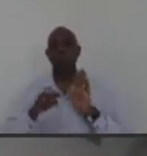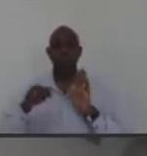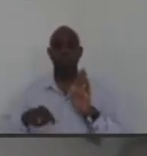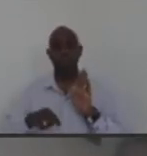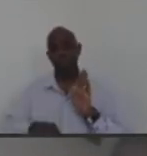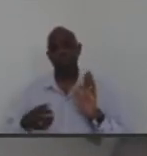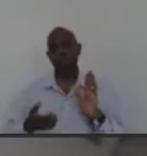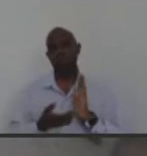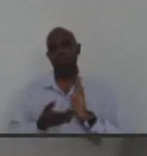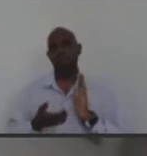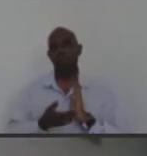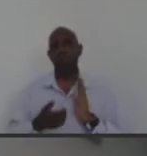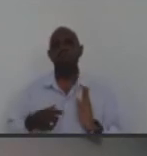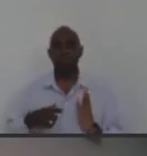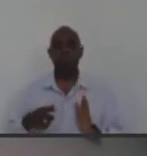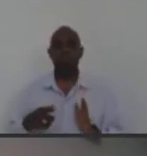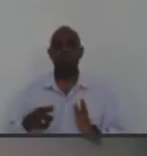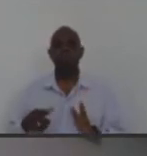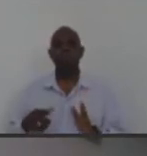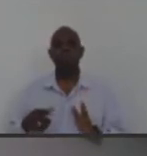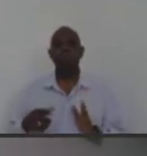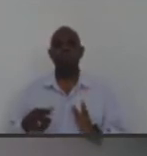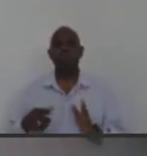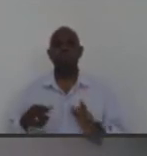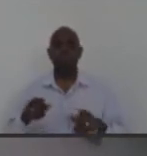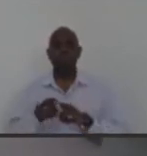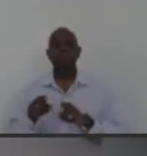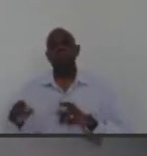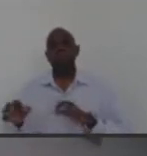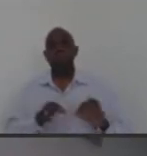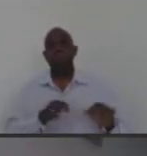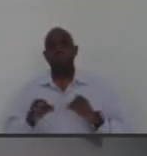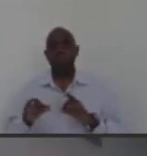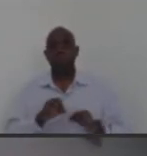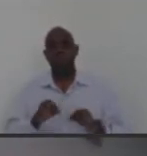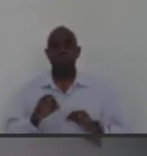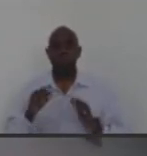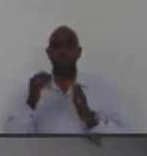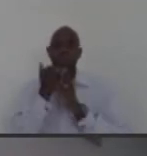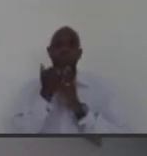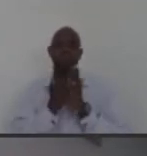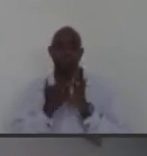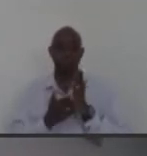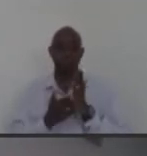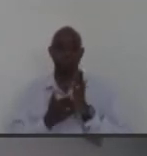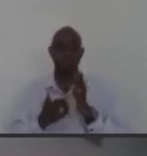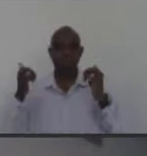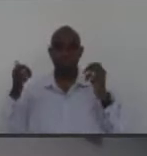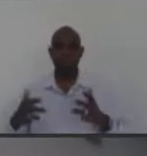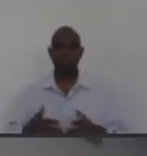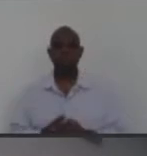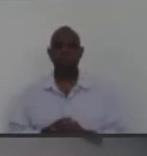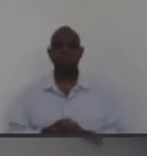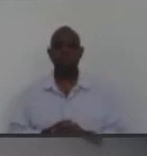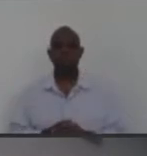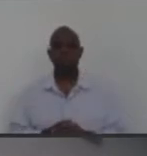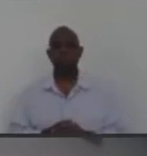vossa excelência, após ouvido o plenário, a tramitação em regime de urgência especial da seguinte matéria. Projeto de lei número